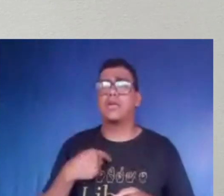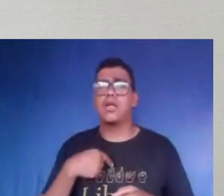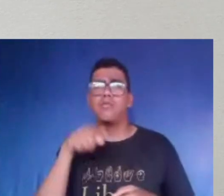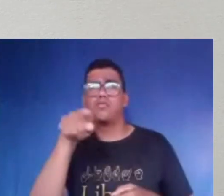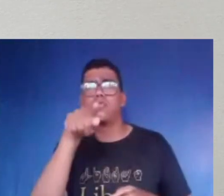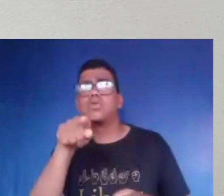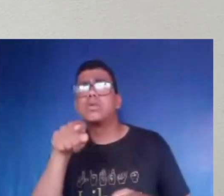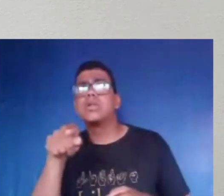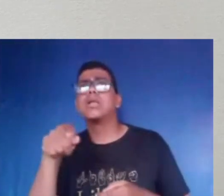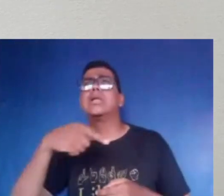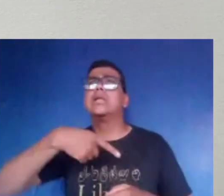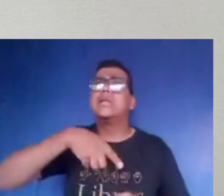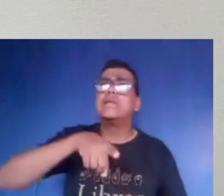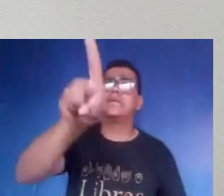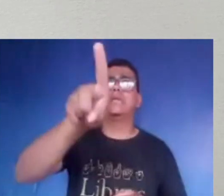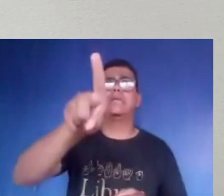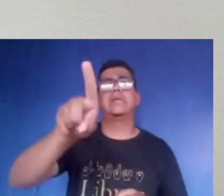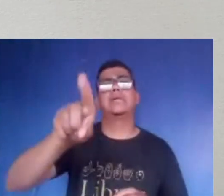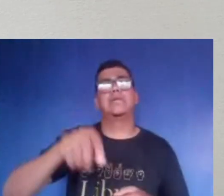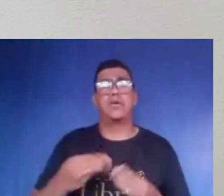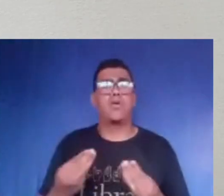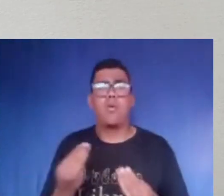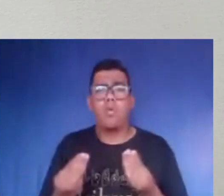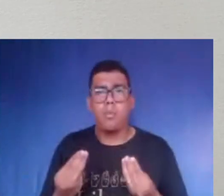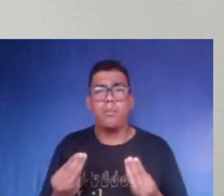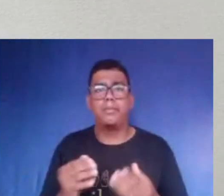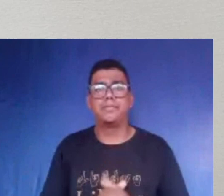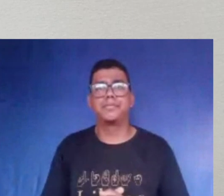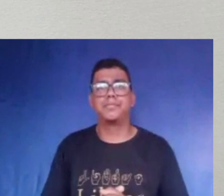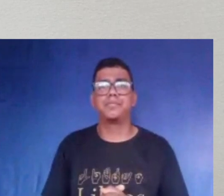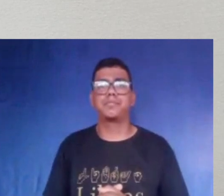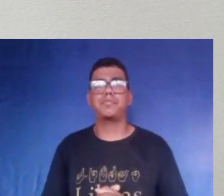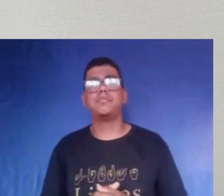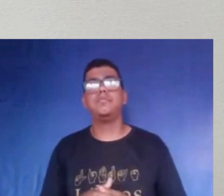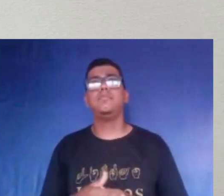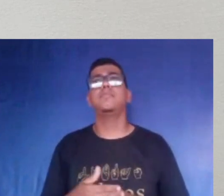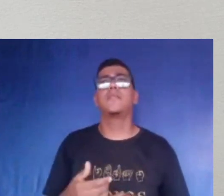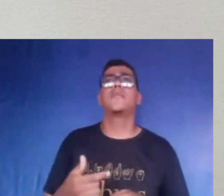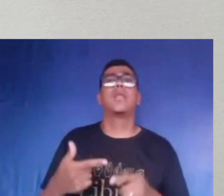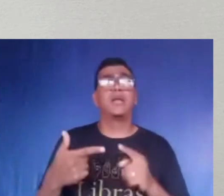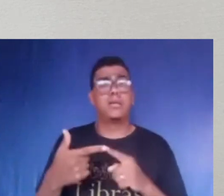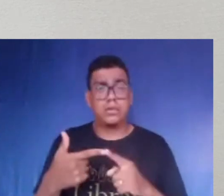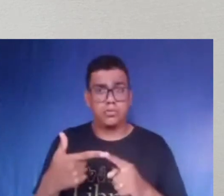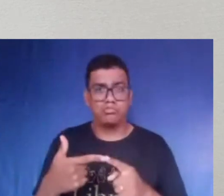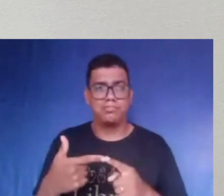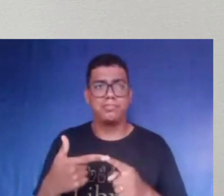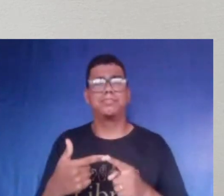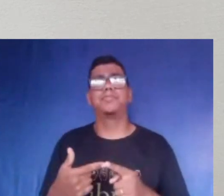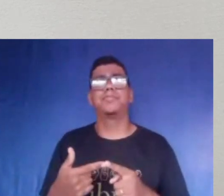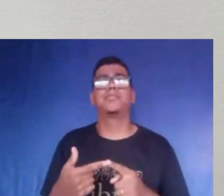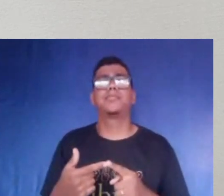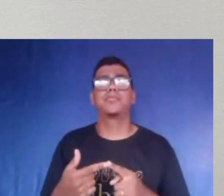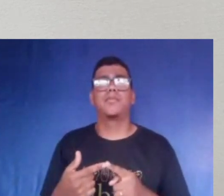obra. Em segundo, as campanhas enfatizam também bastante a necessidade de segurar as cordas, né? Se a gente está mandando algumas pessoas